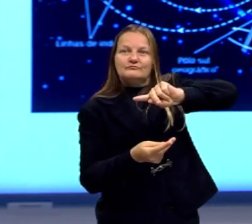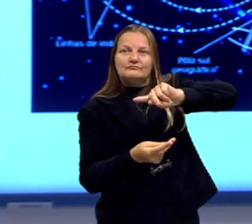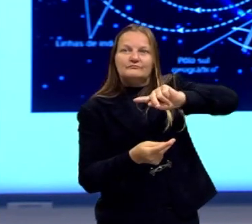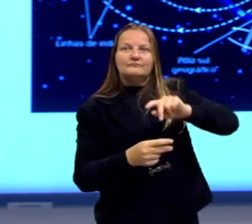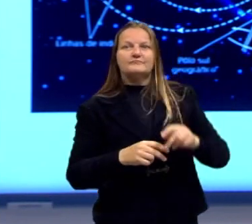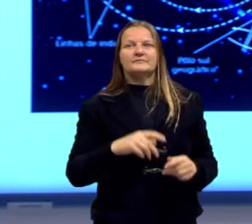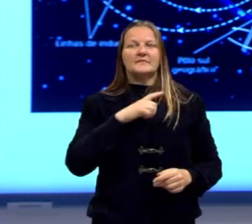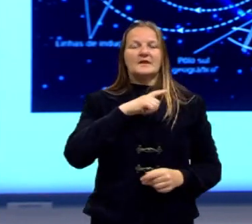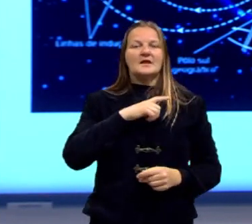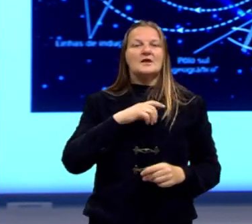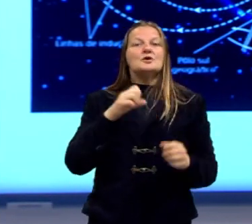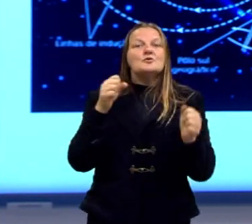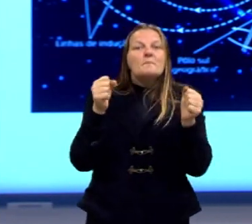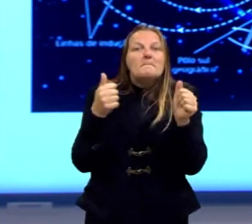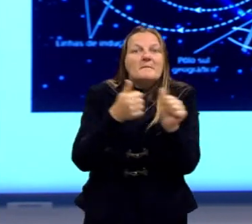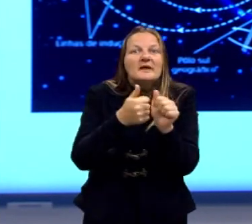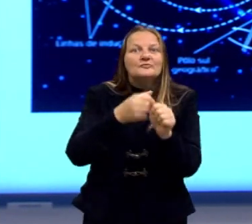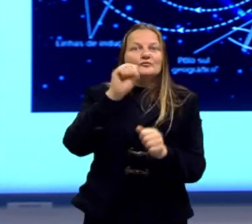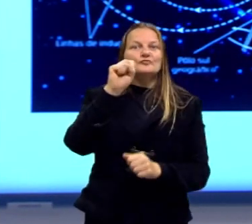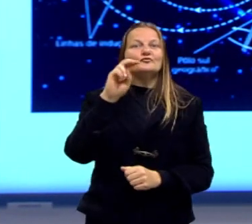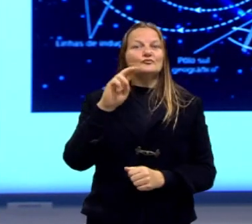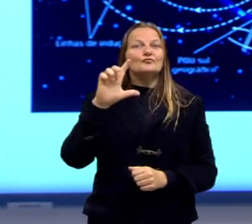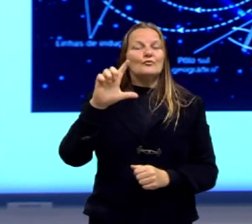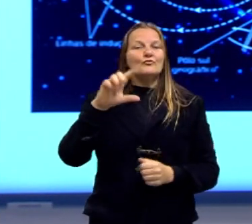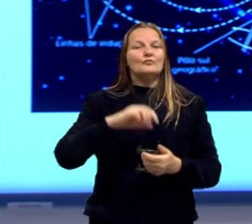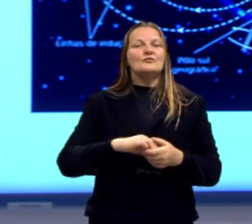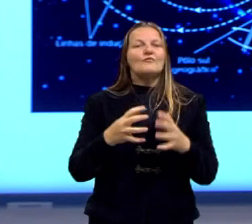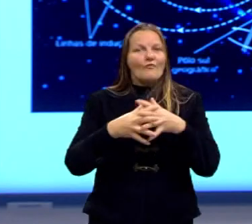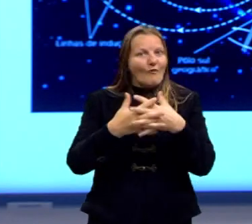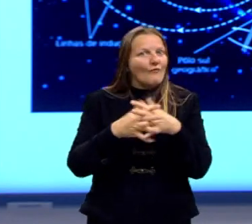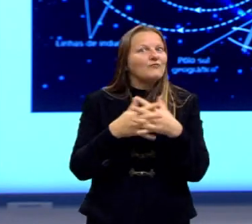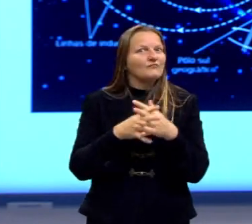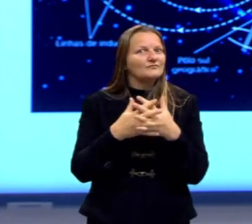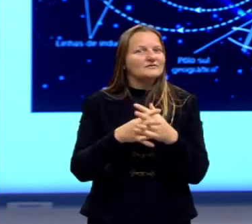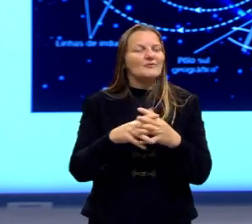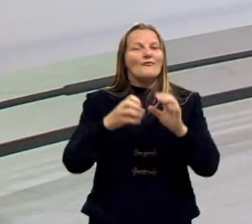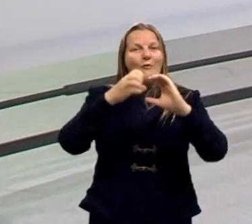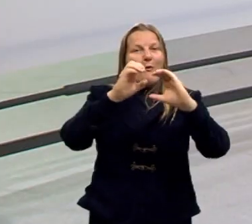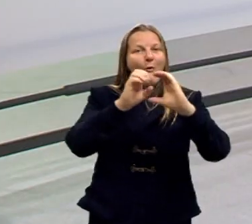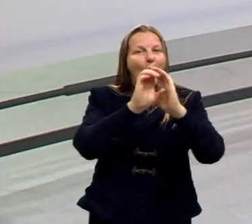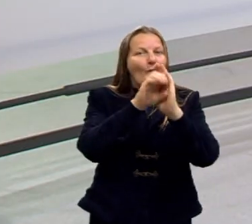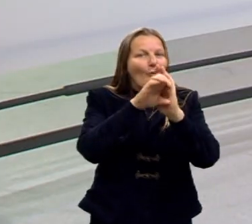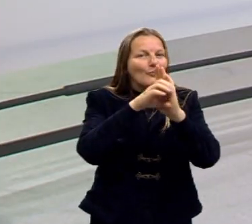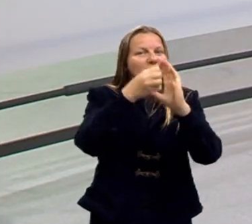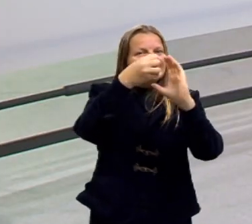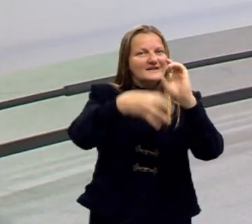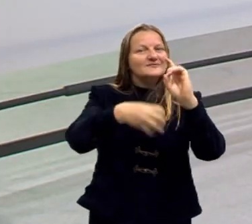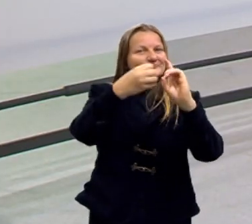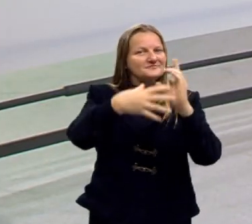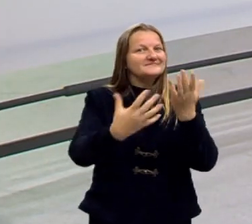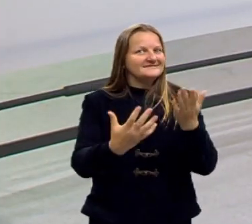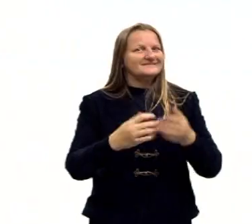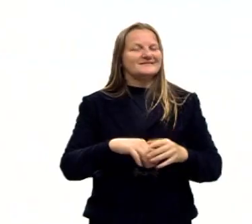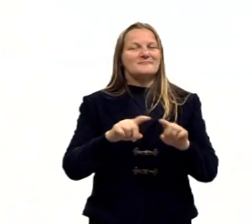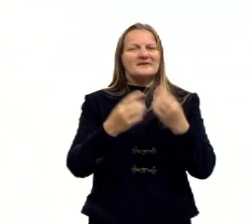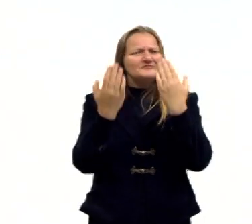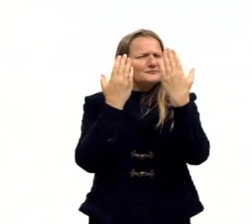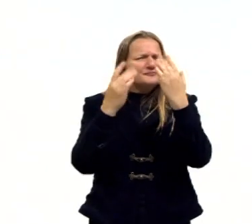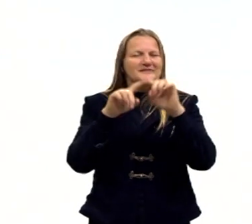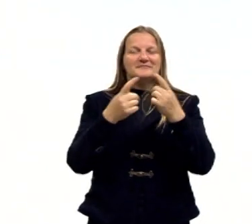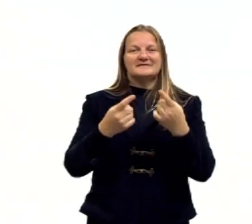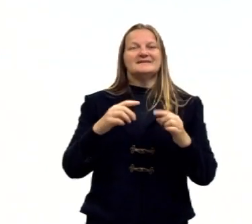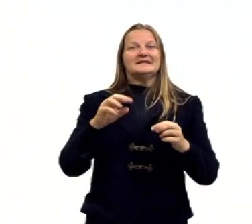pouquinho tá mas é a essa confusão né E claro isso vai vai gerar dúvidas né E vocês mas